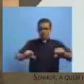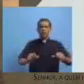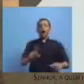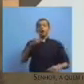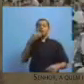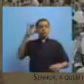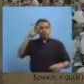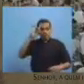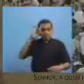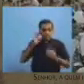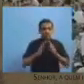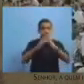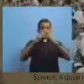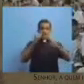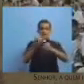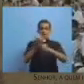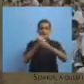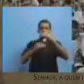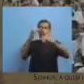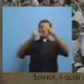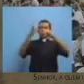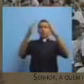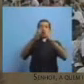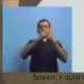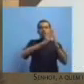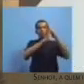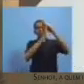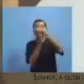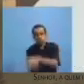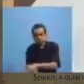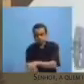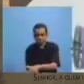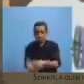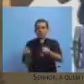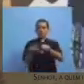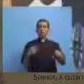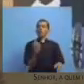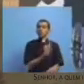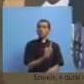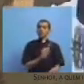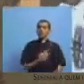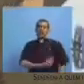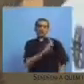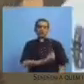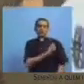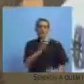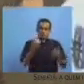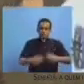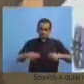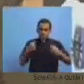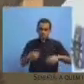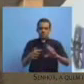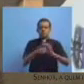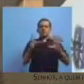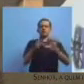Eu penso que esse ano, ao pedirmos vinde Espírito Santo, o Senhor está nos mostrando uma coisa muito séria. O nosso problema, o problema